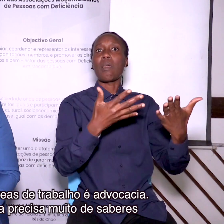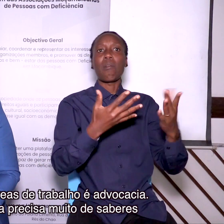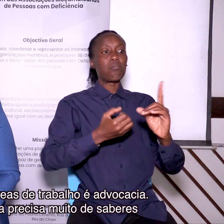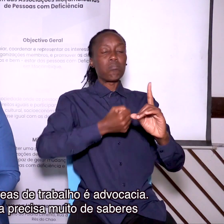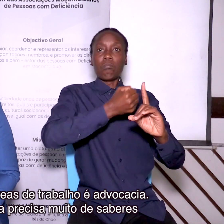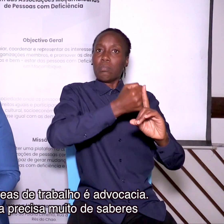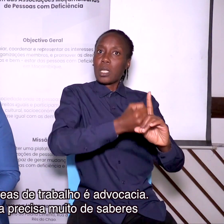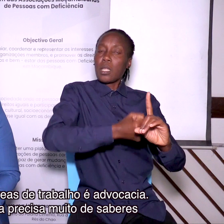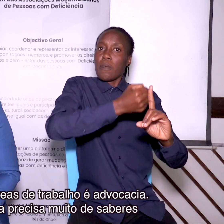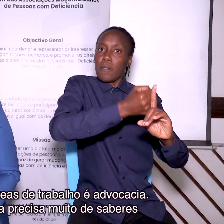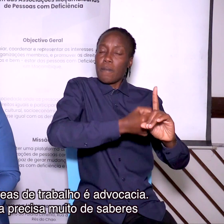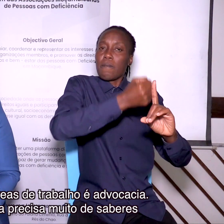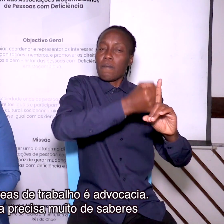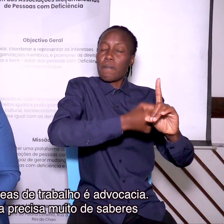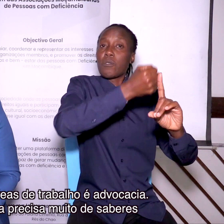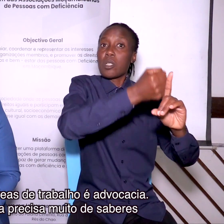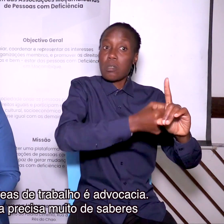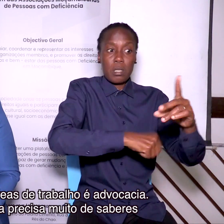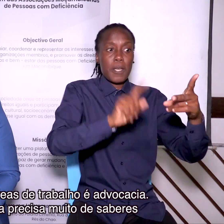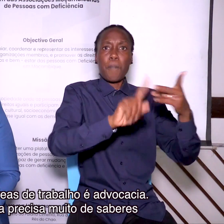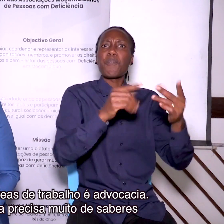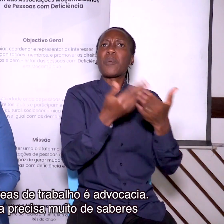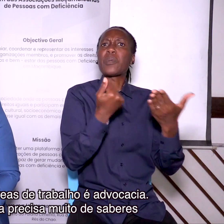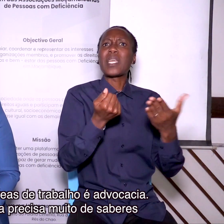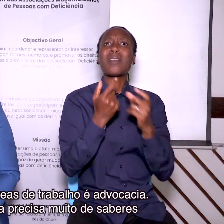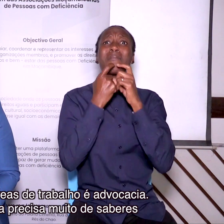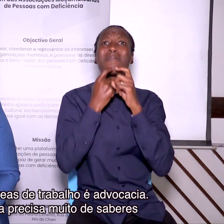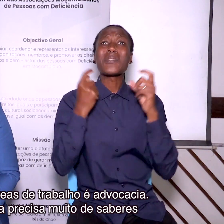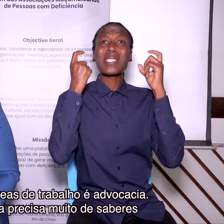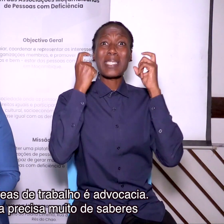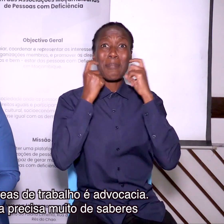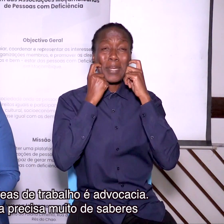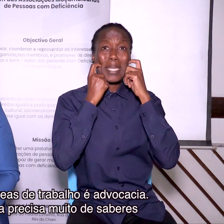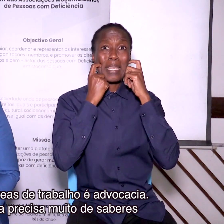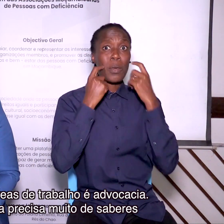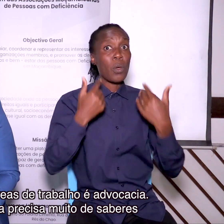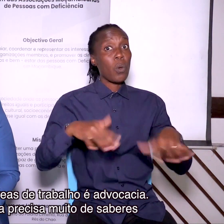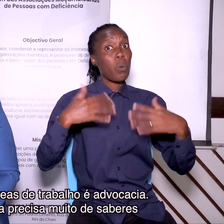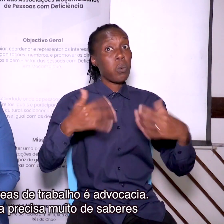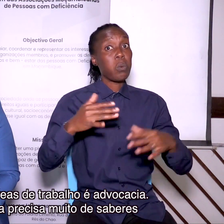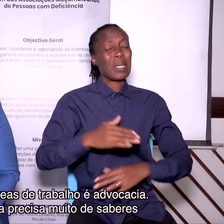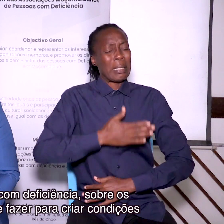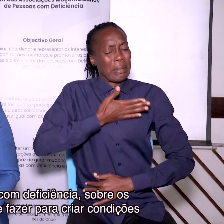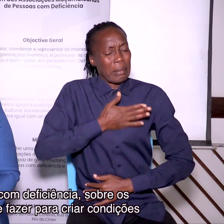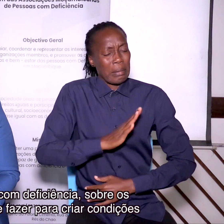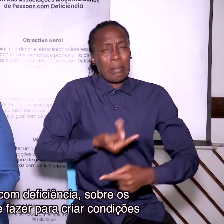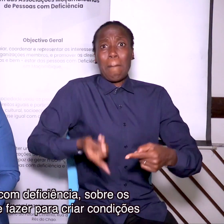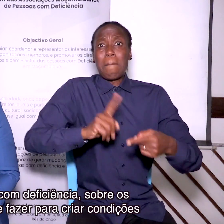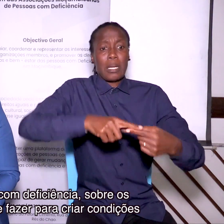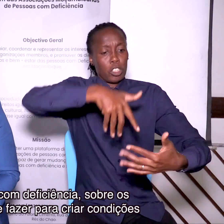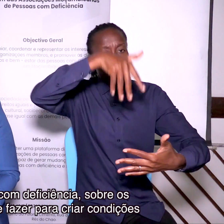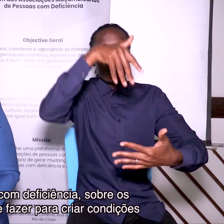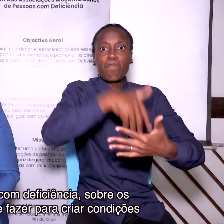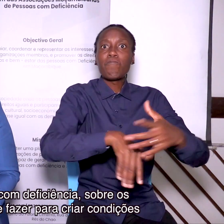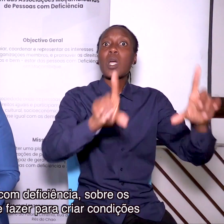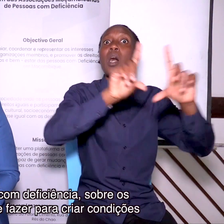temos, vamos dizer, Moçambique ainda precisa muito de saber sobre a pessoa